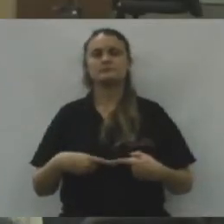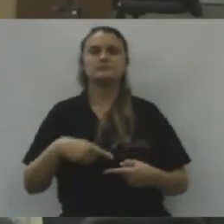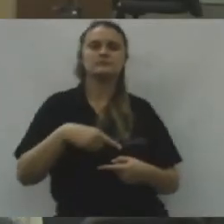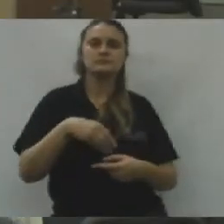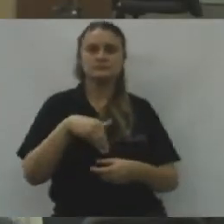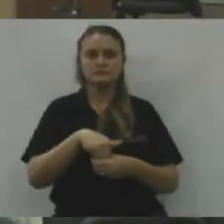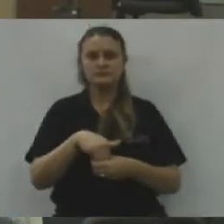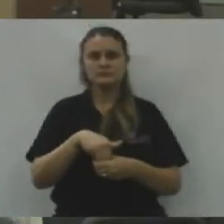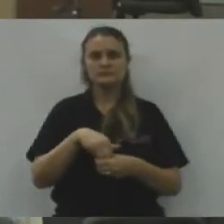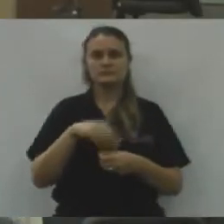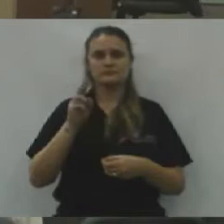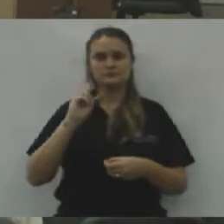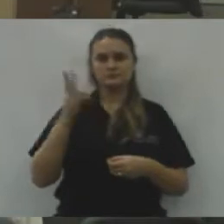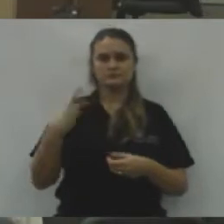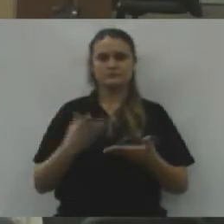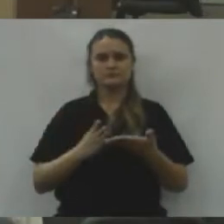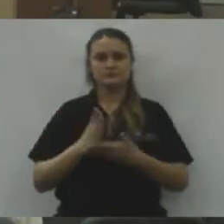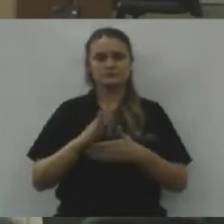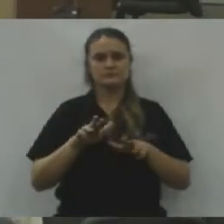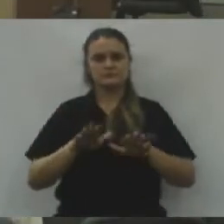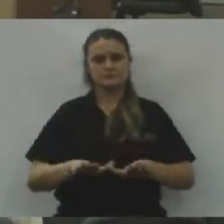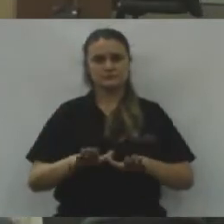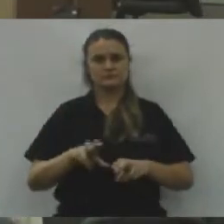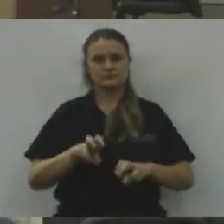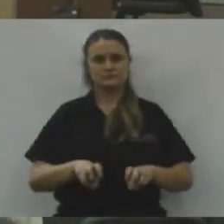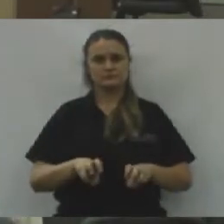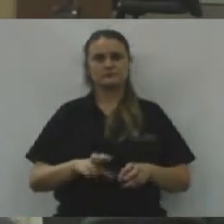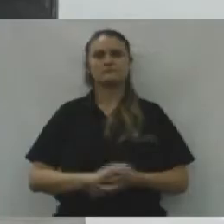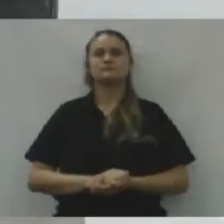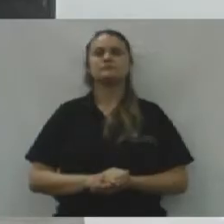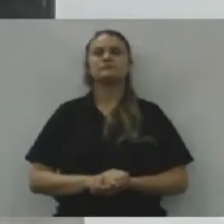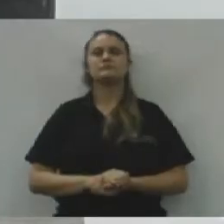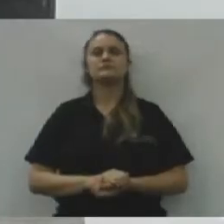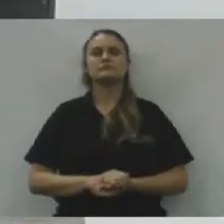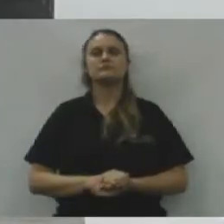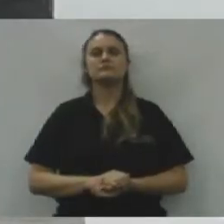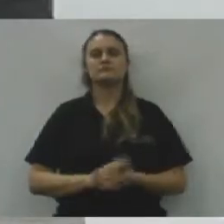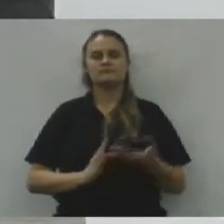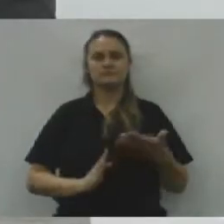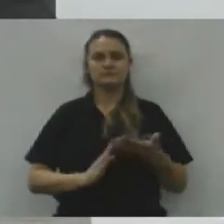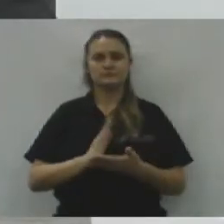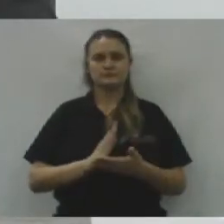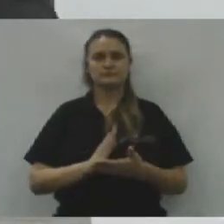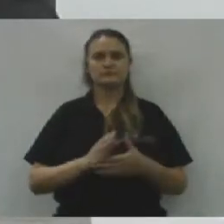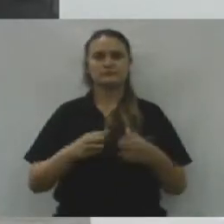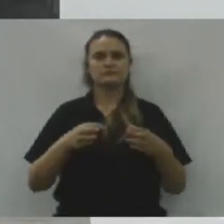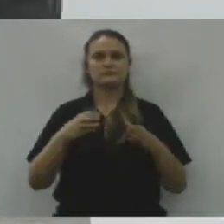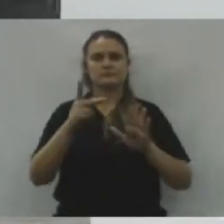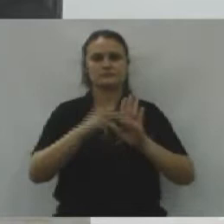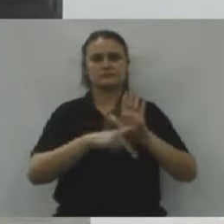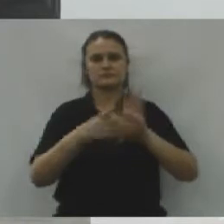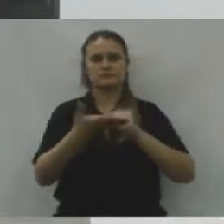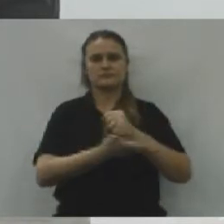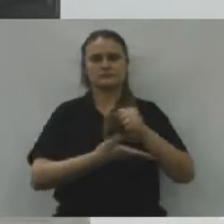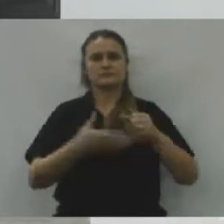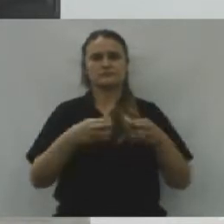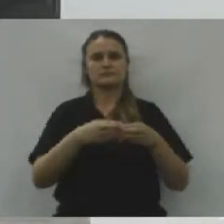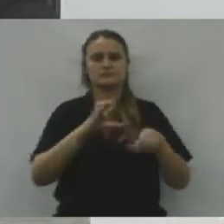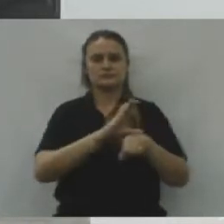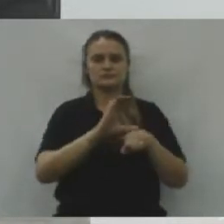Em votação, senhores vereadores que aprovam, permaneçam como estão. Aprovado o parecer fundamentado da Comissão de